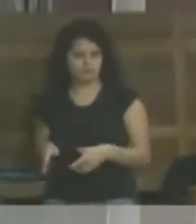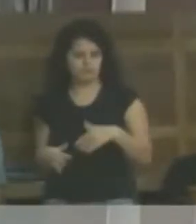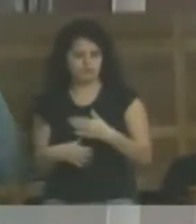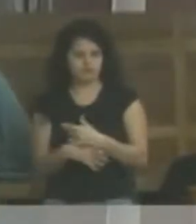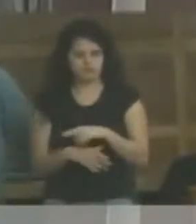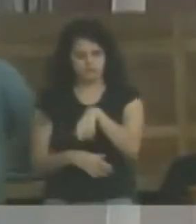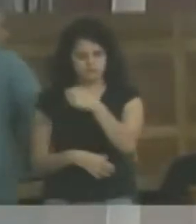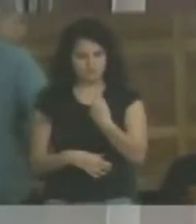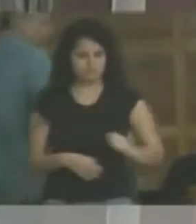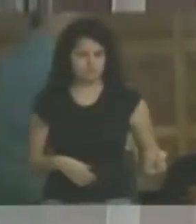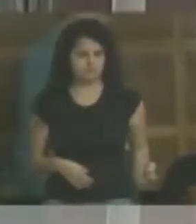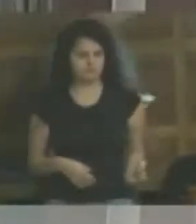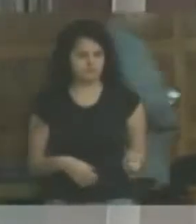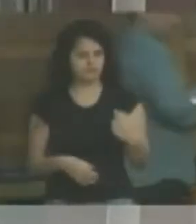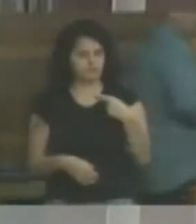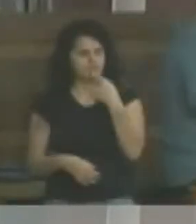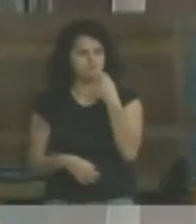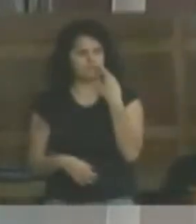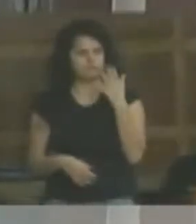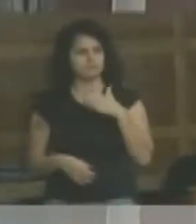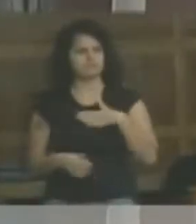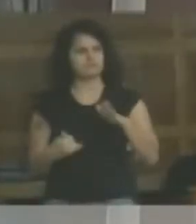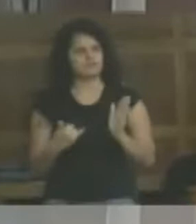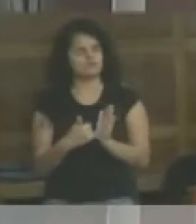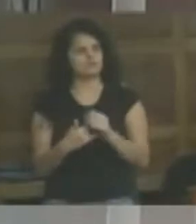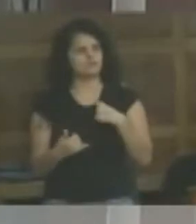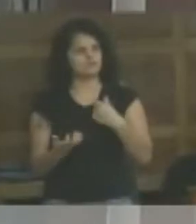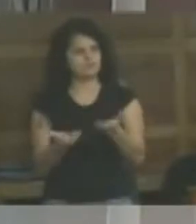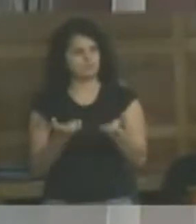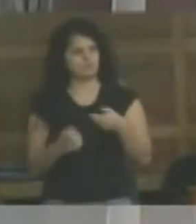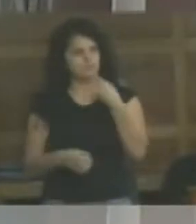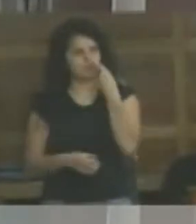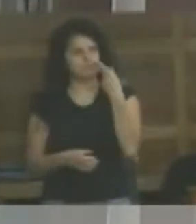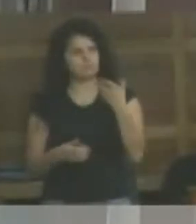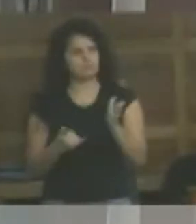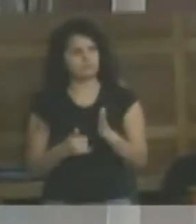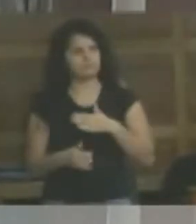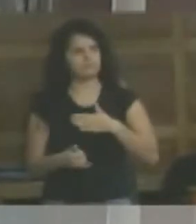não. Falando aqui em indicação, gente, eu quero falar aqui da minha indicação